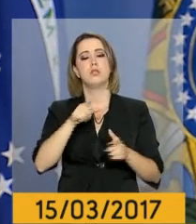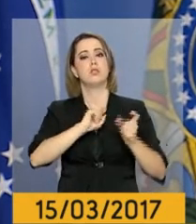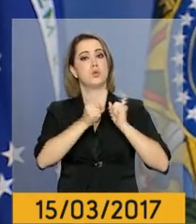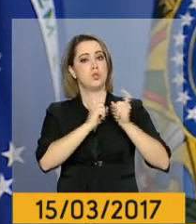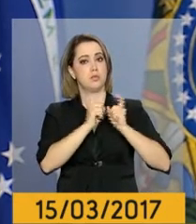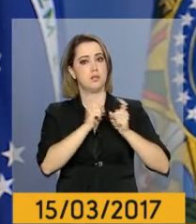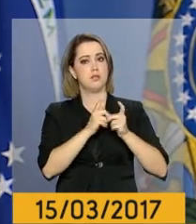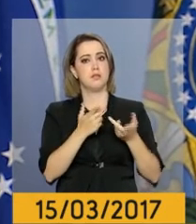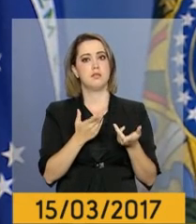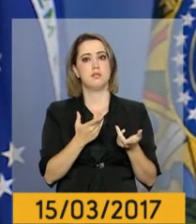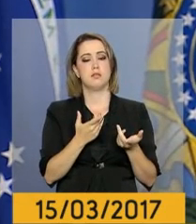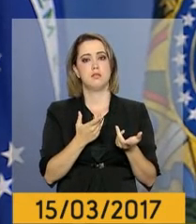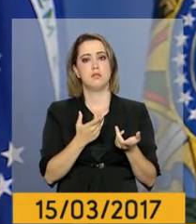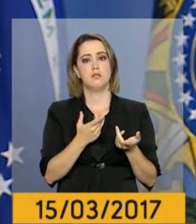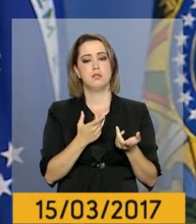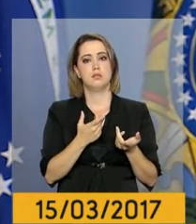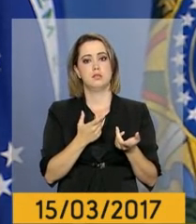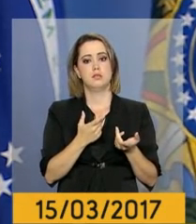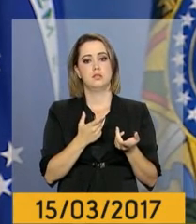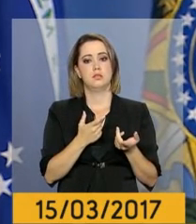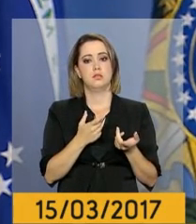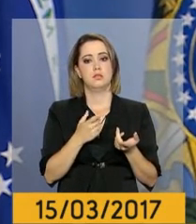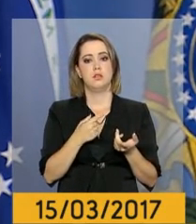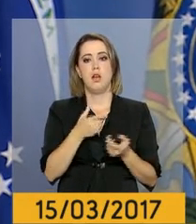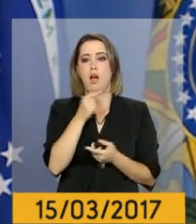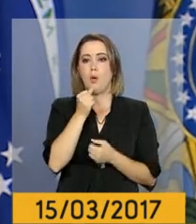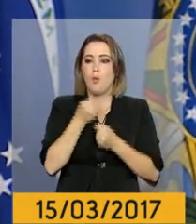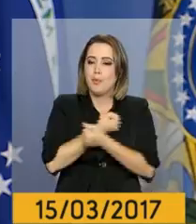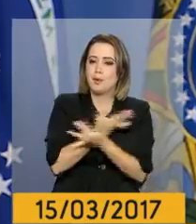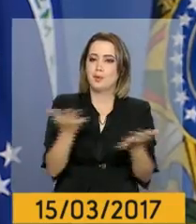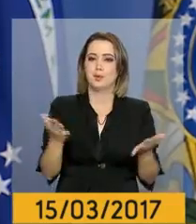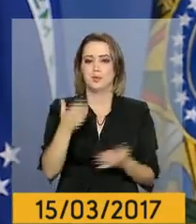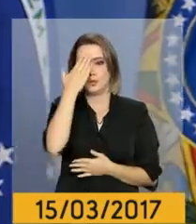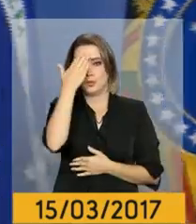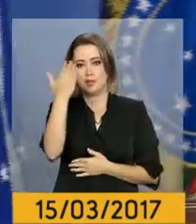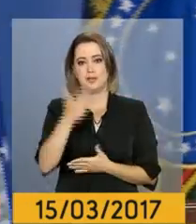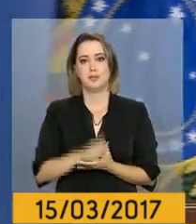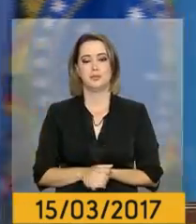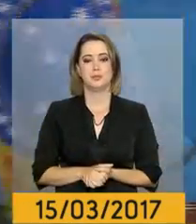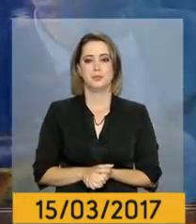e e que até água para todos tocar